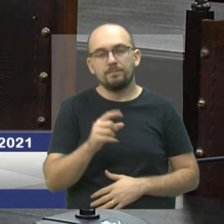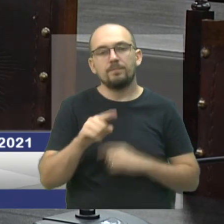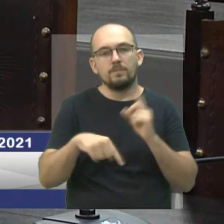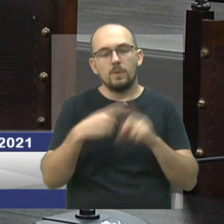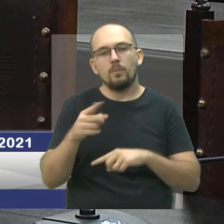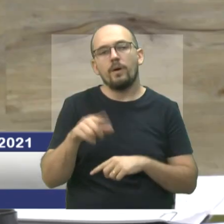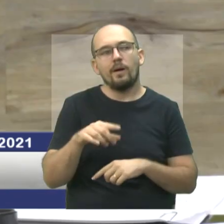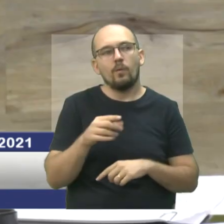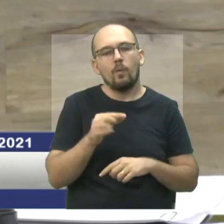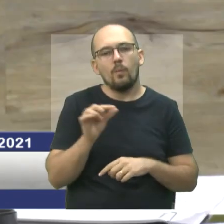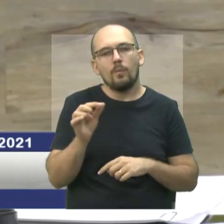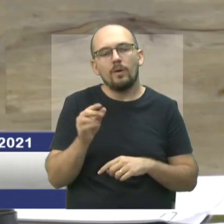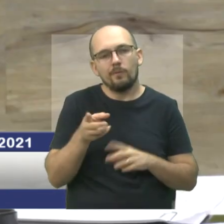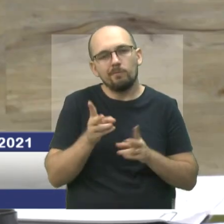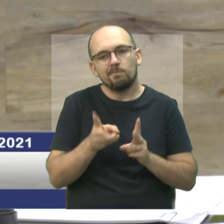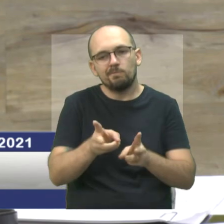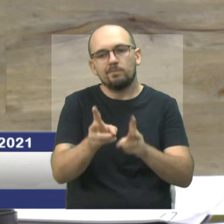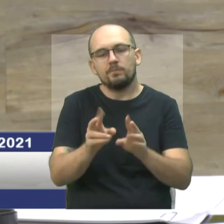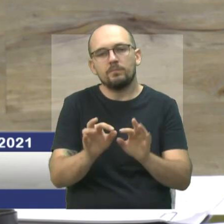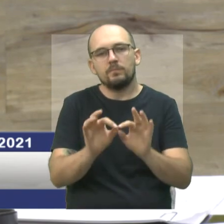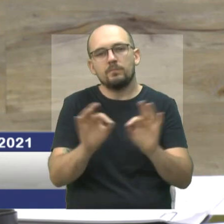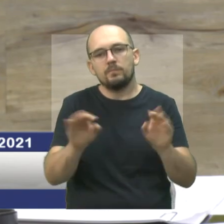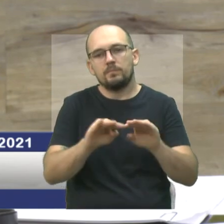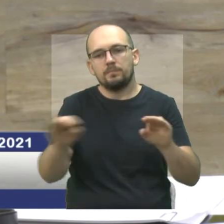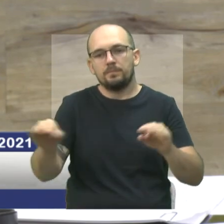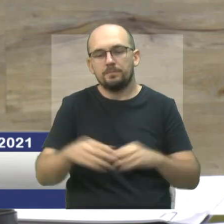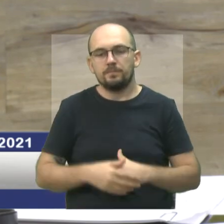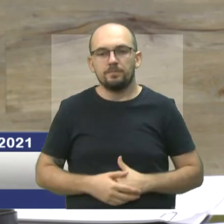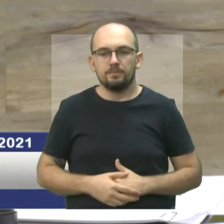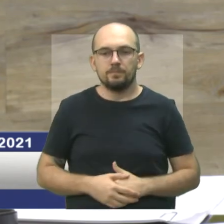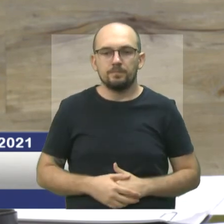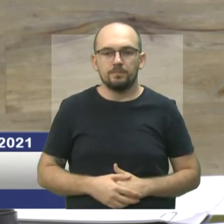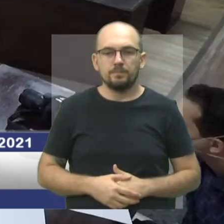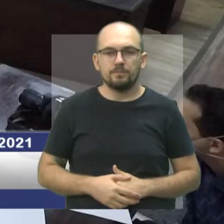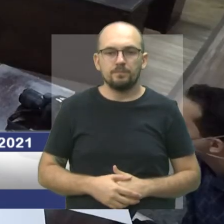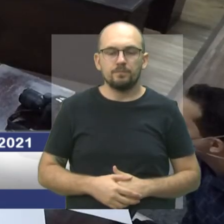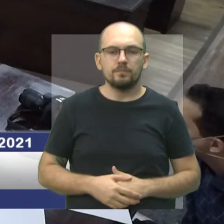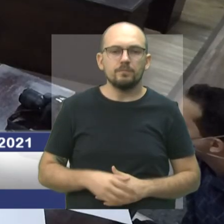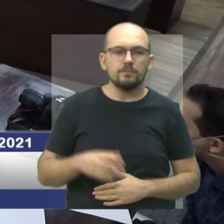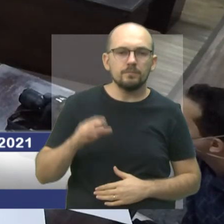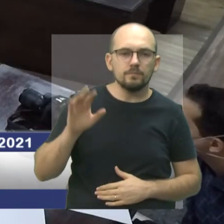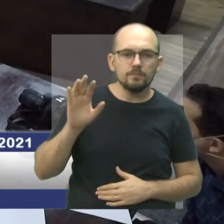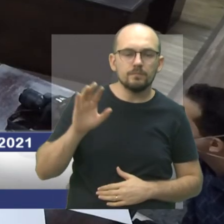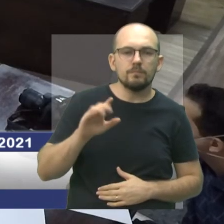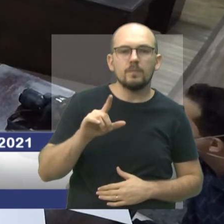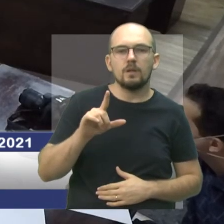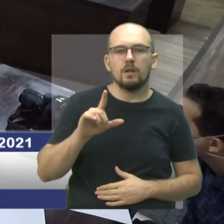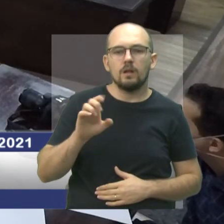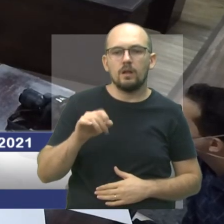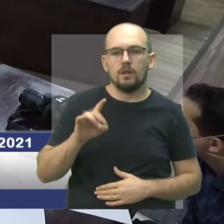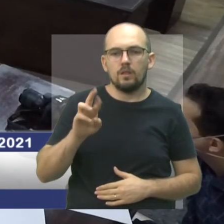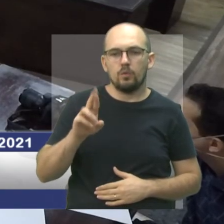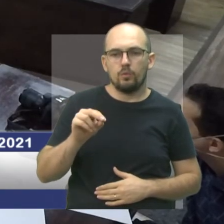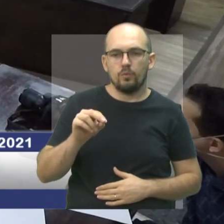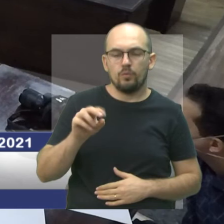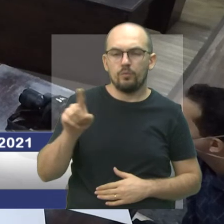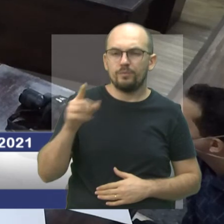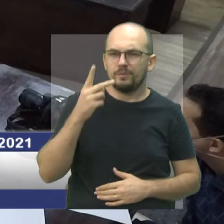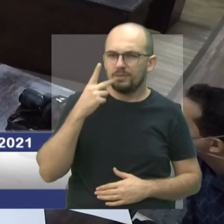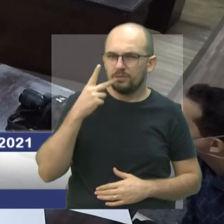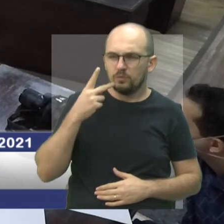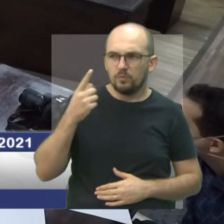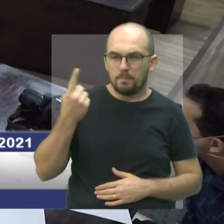as fixas, assim, digamos, né? Essa arrecadação maior que você fala no primeiro semestre, ela